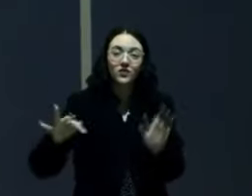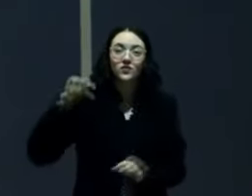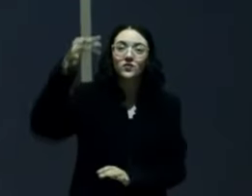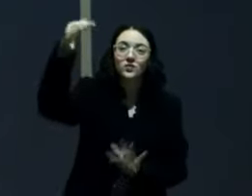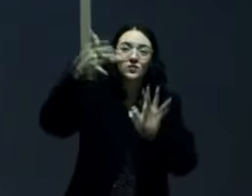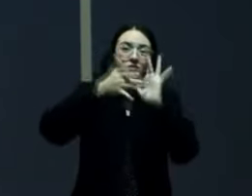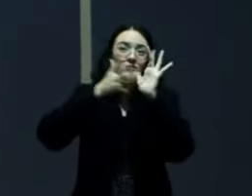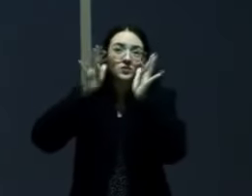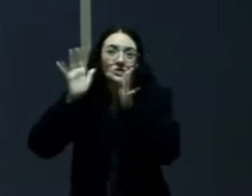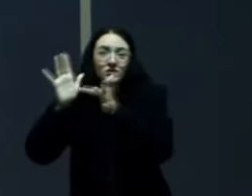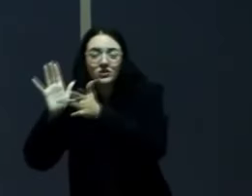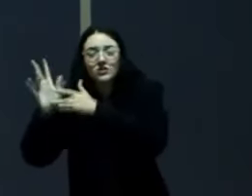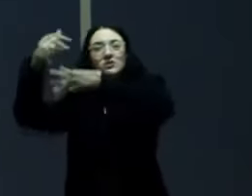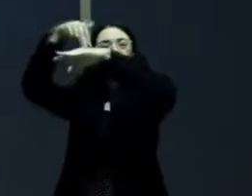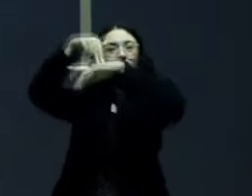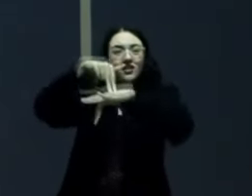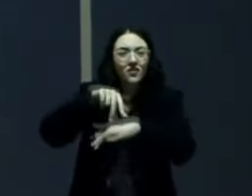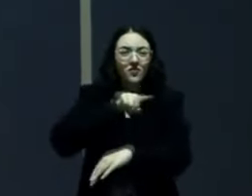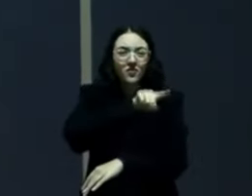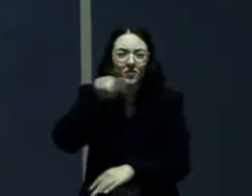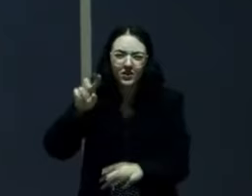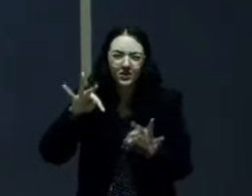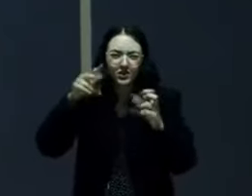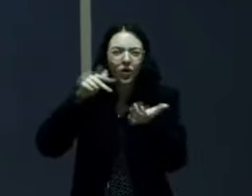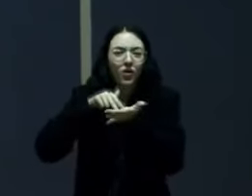Fique firme até que Ele venha.